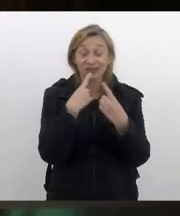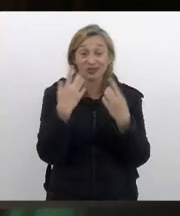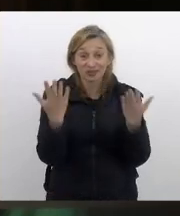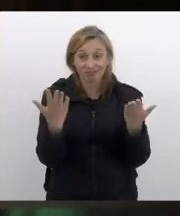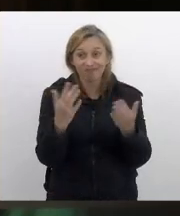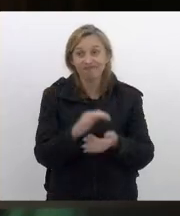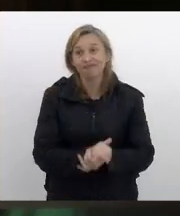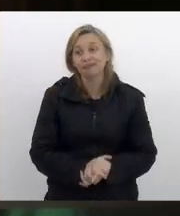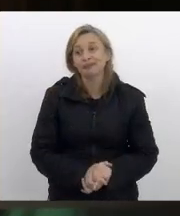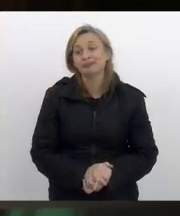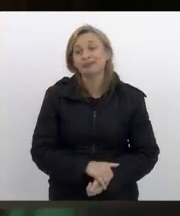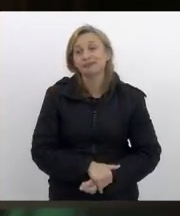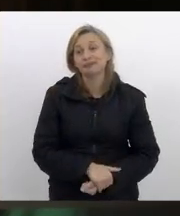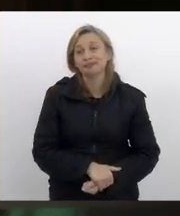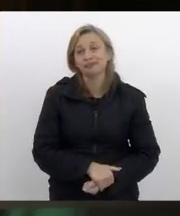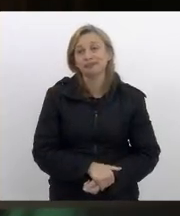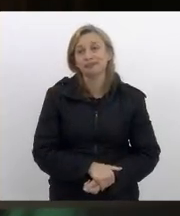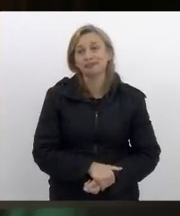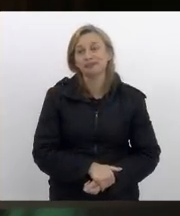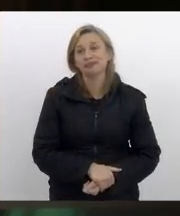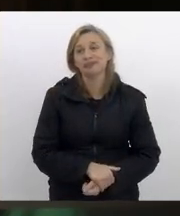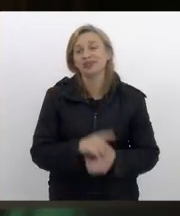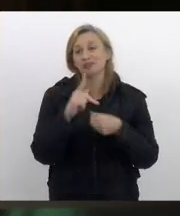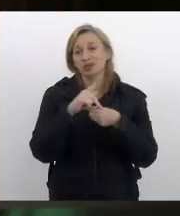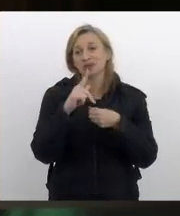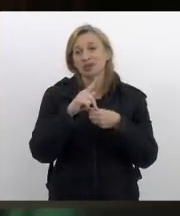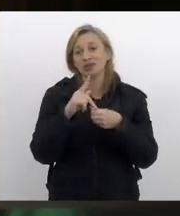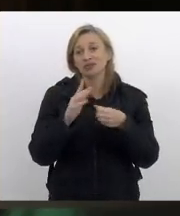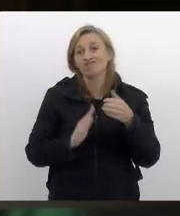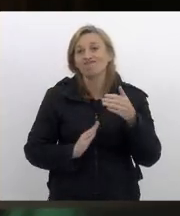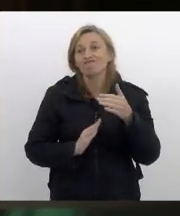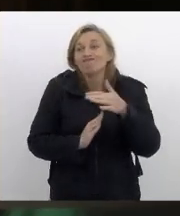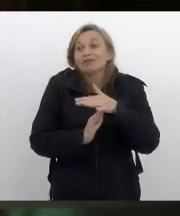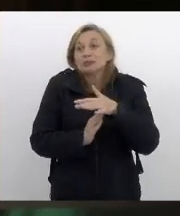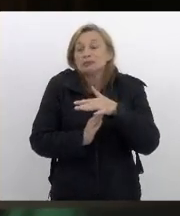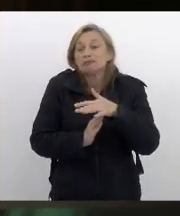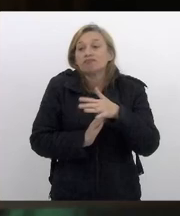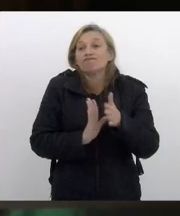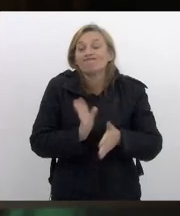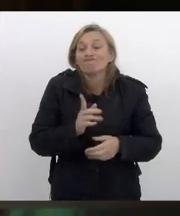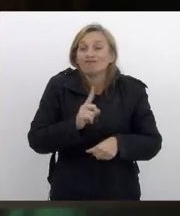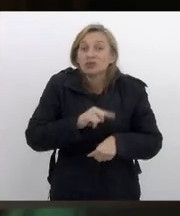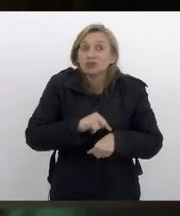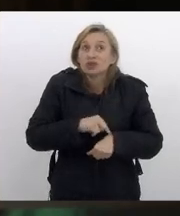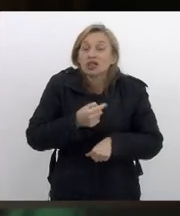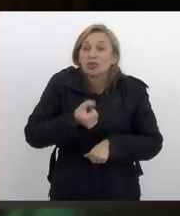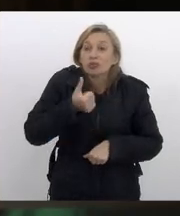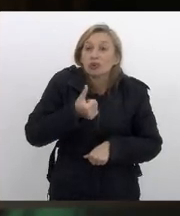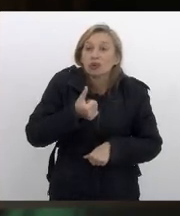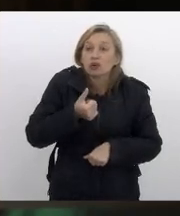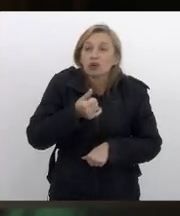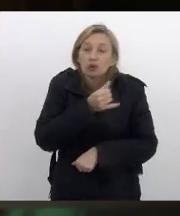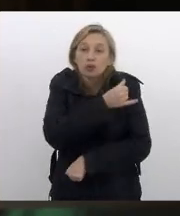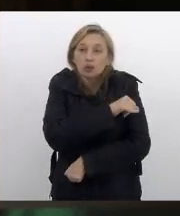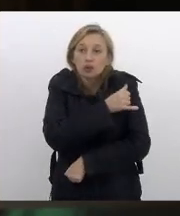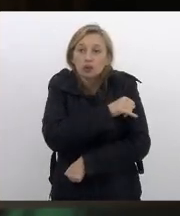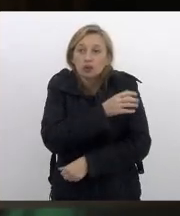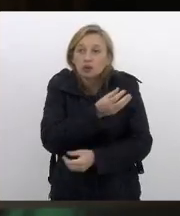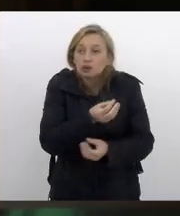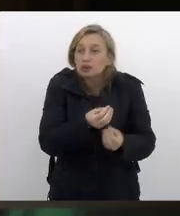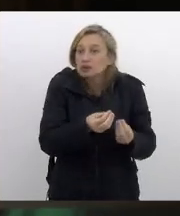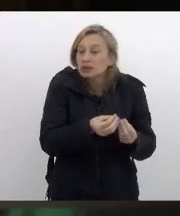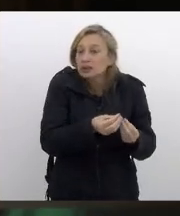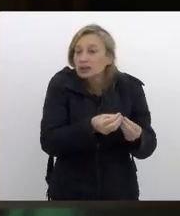Janeiro, petróleo está chegando ao seu limite, né? O momento que daqui a pouco o Rio de Janeiro se quebrou